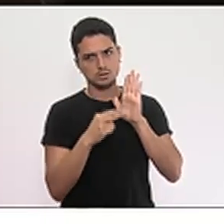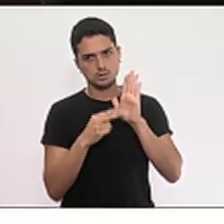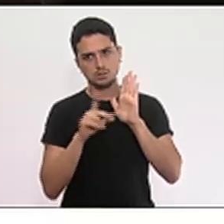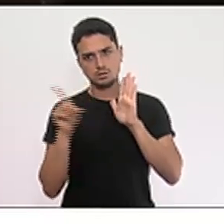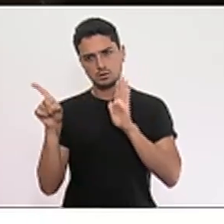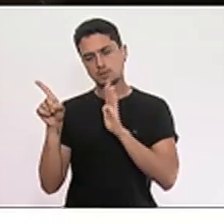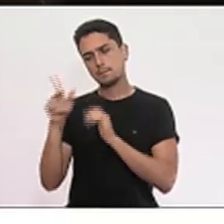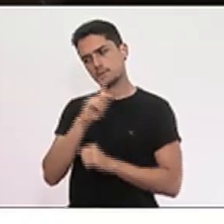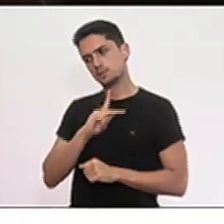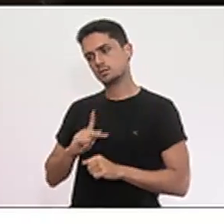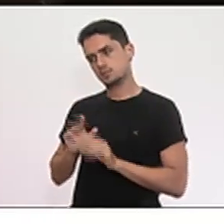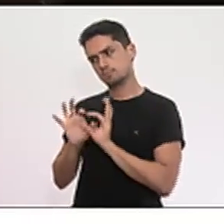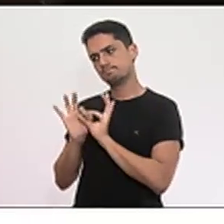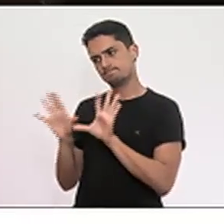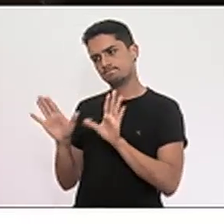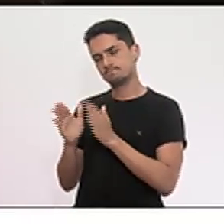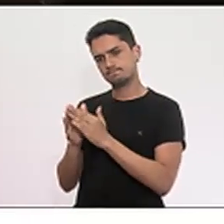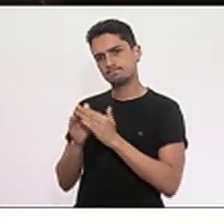presidente.